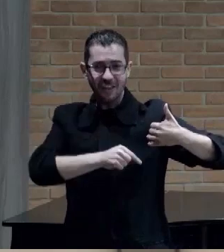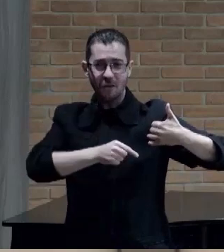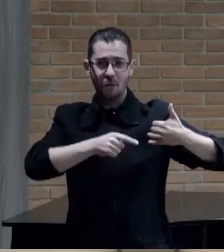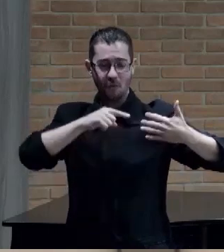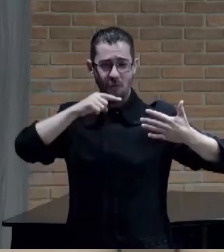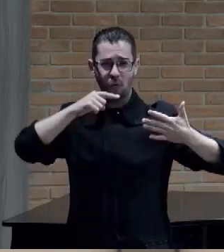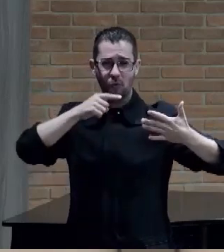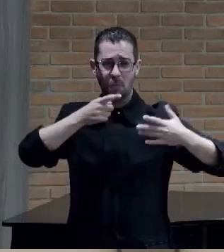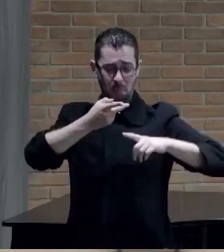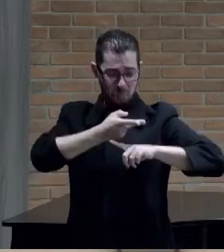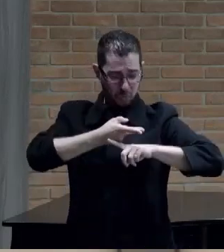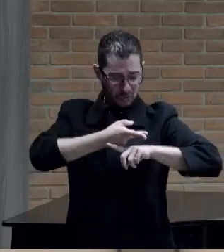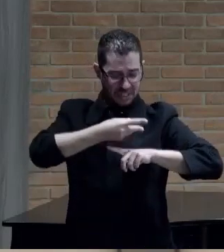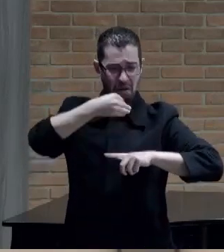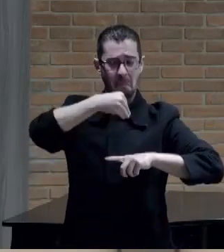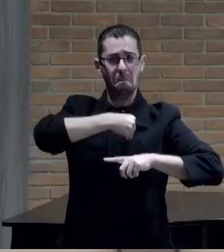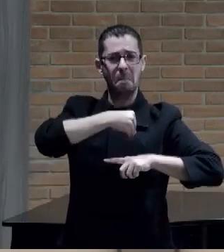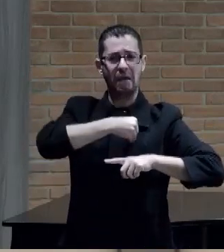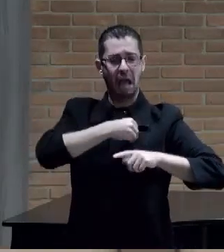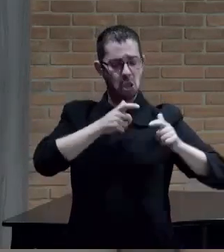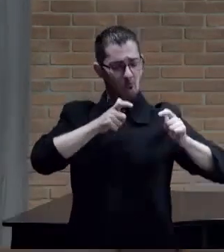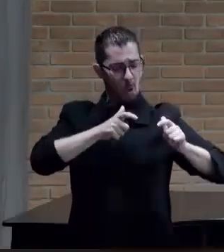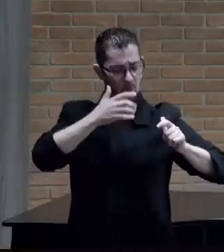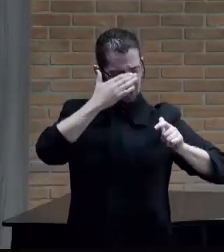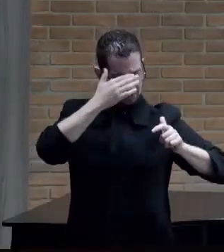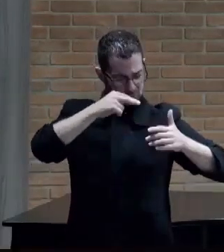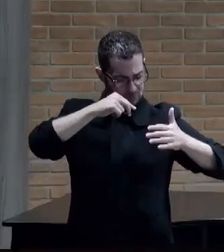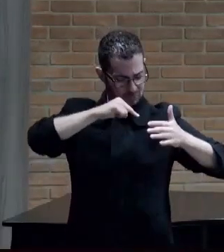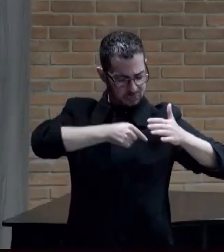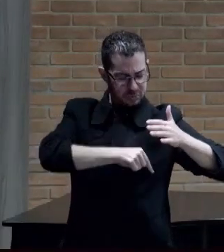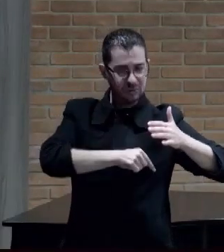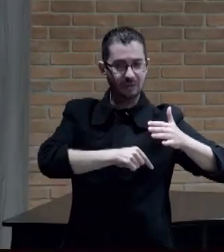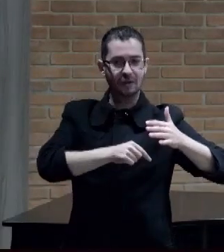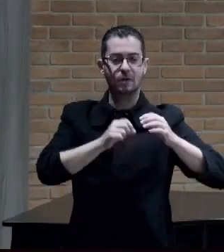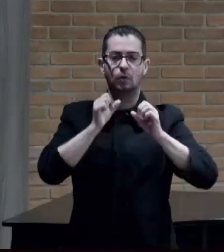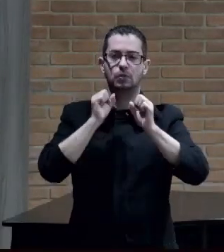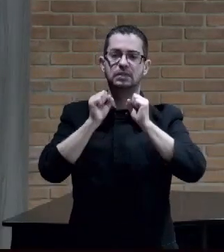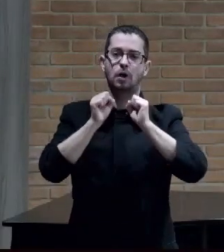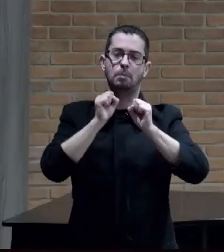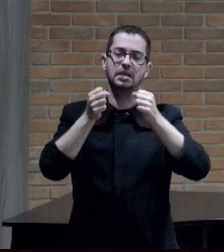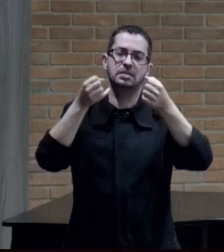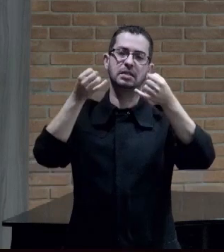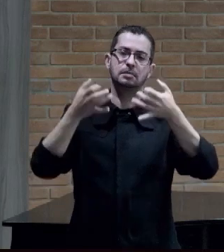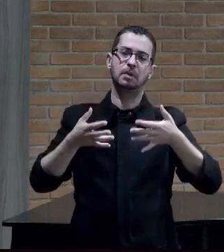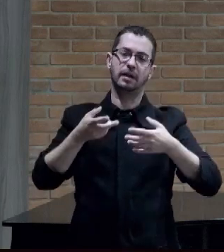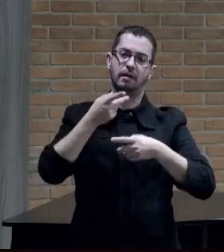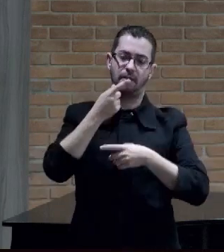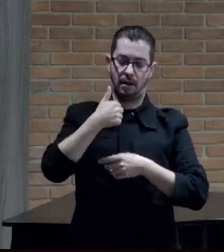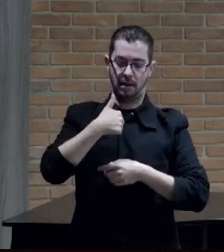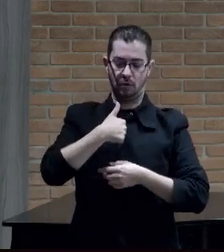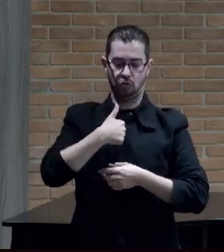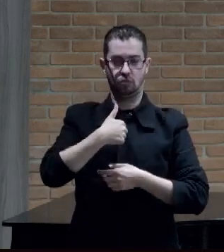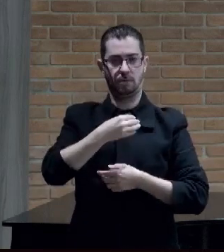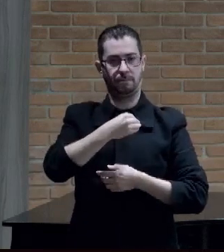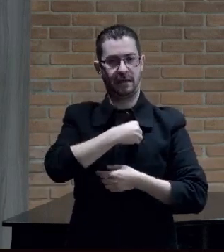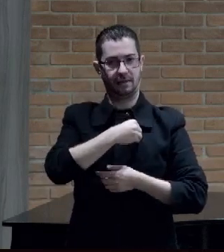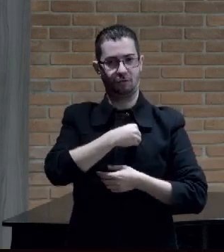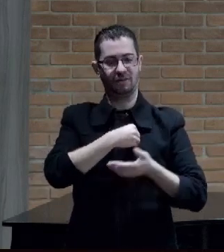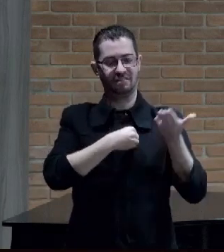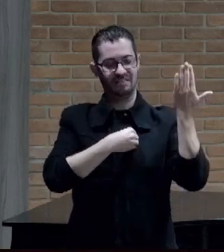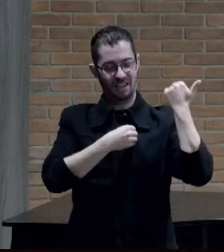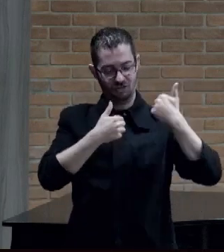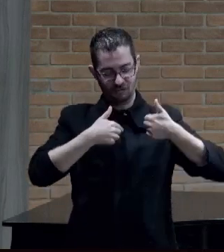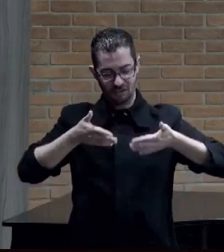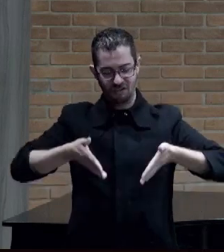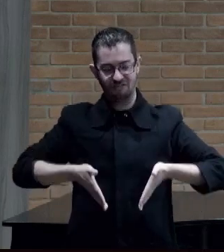Salmo 51:5 diz, na versão NVT, pois sou pecador desde que nasci, sim,